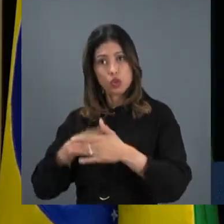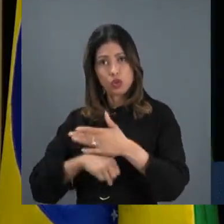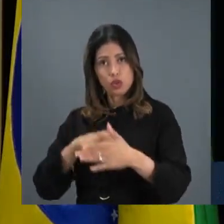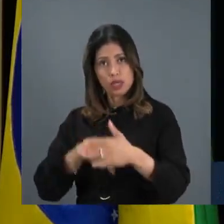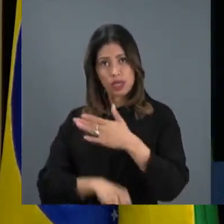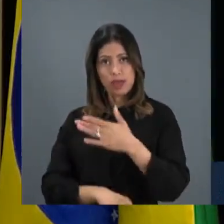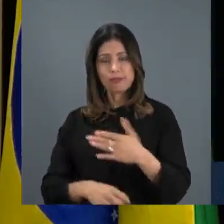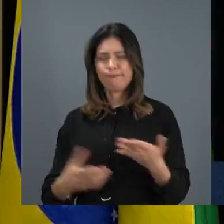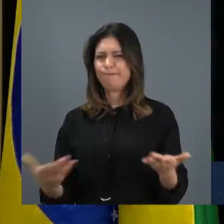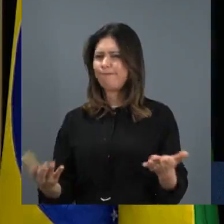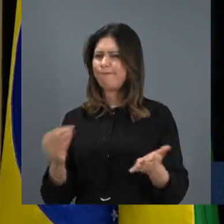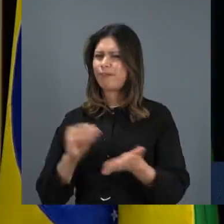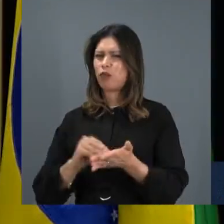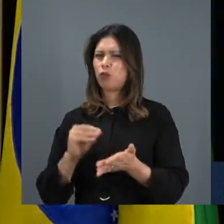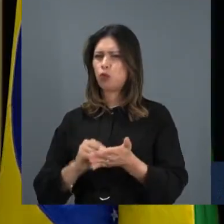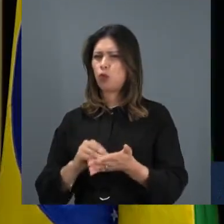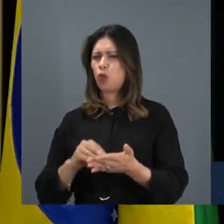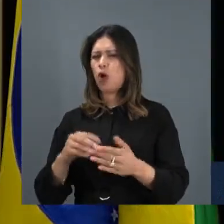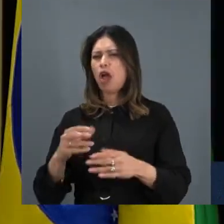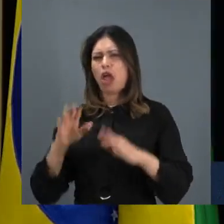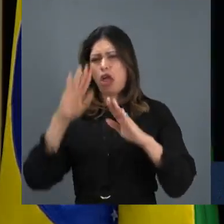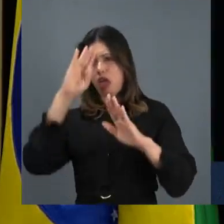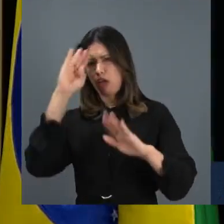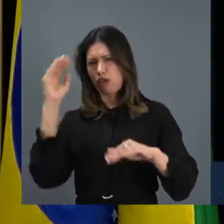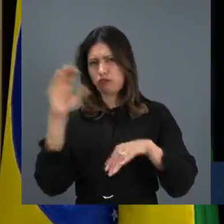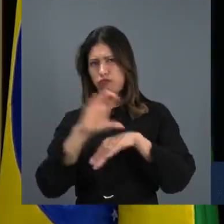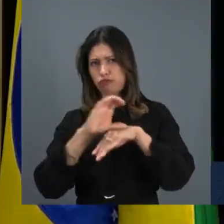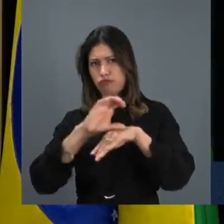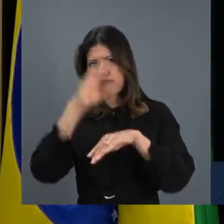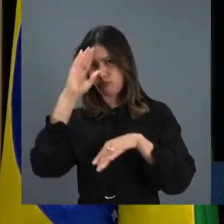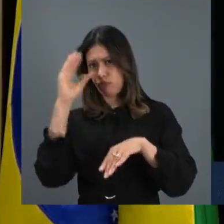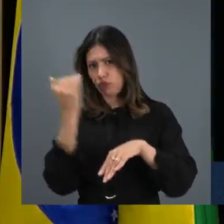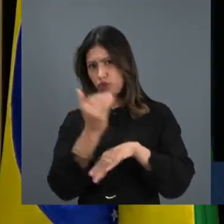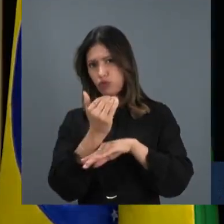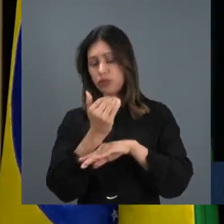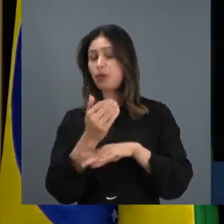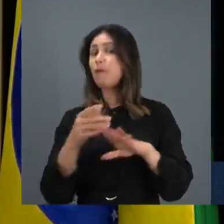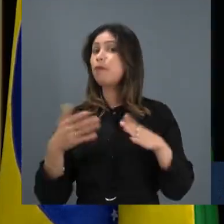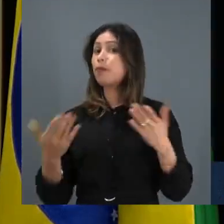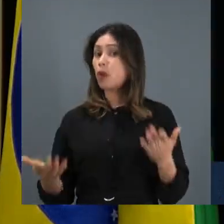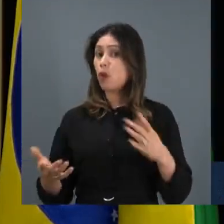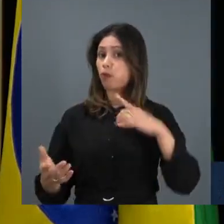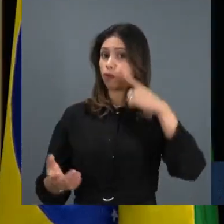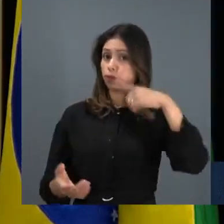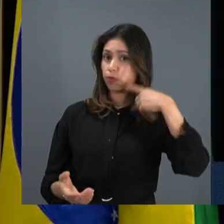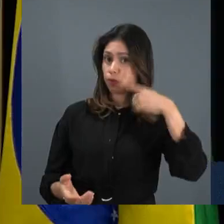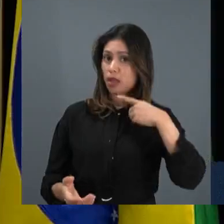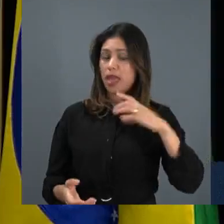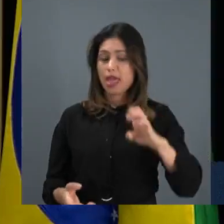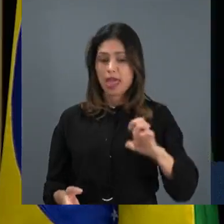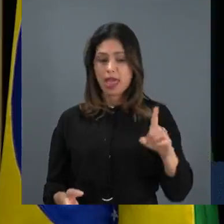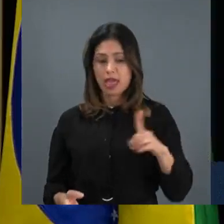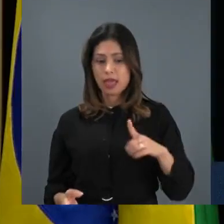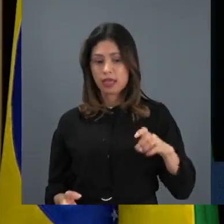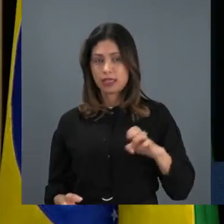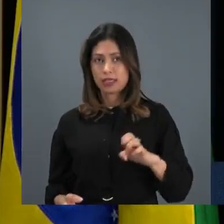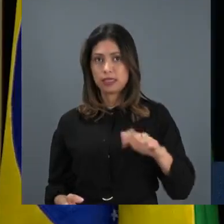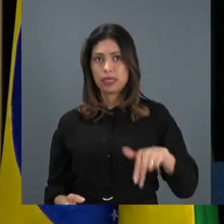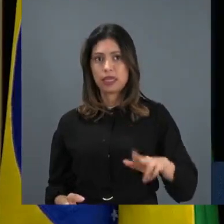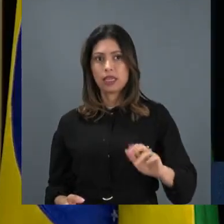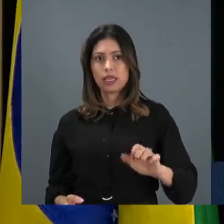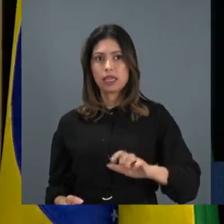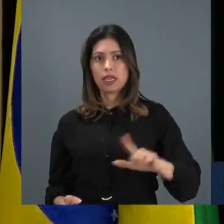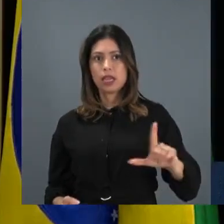Carta Magna. O advogado Ezequiel Silveira, que integra a Associação dos Familiares e Vítimas de 8 de